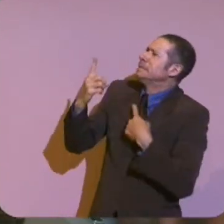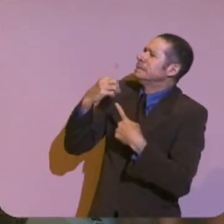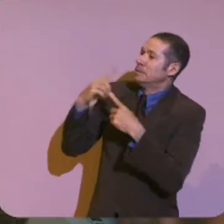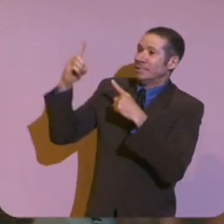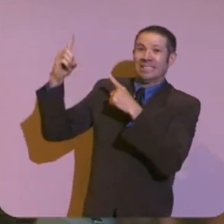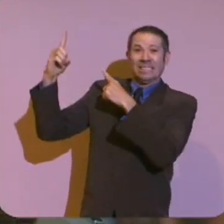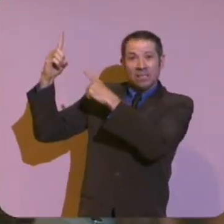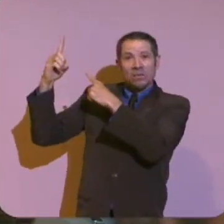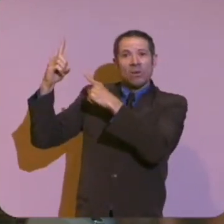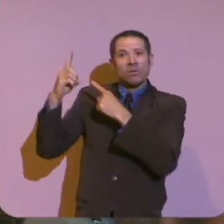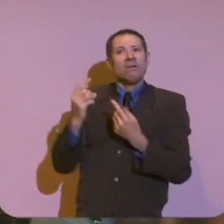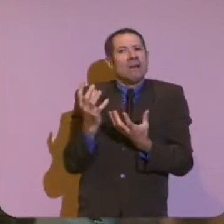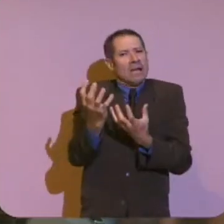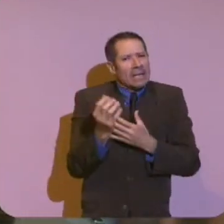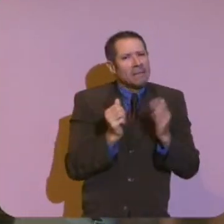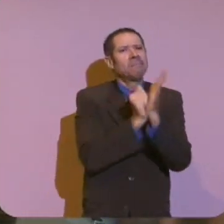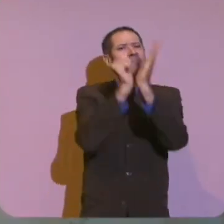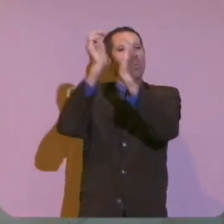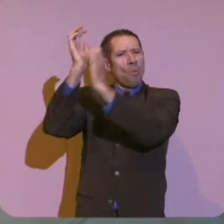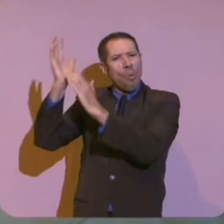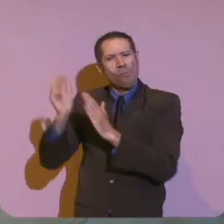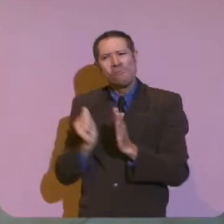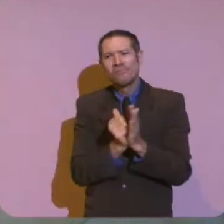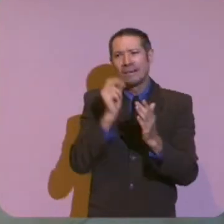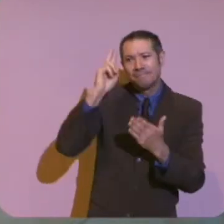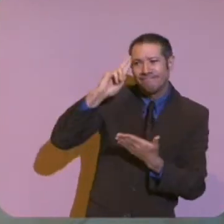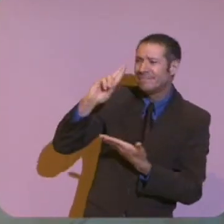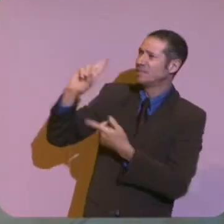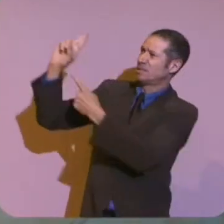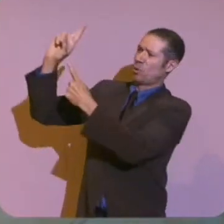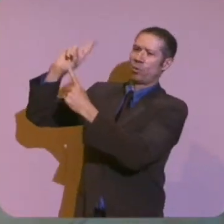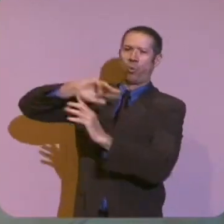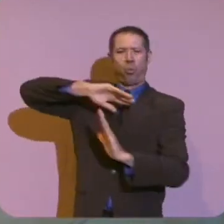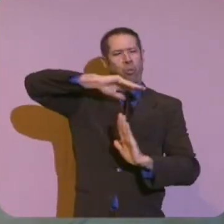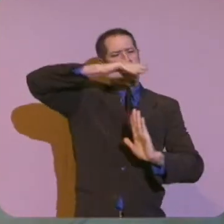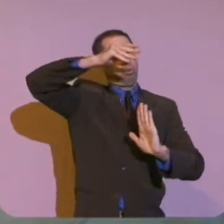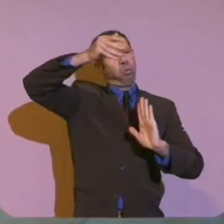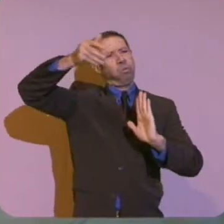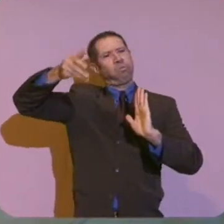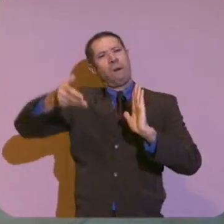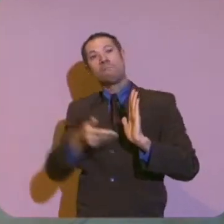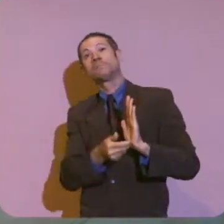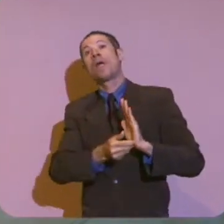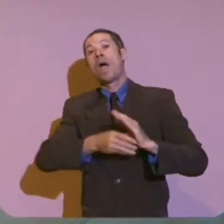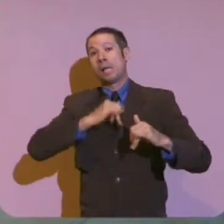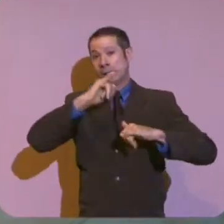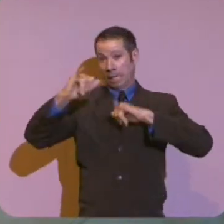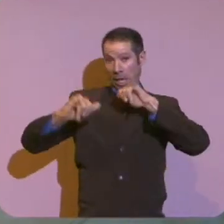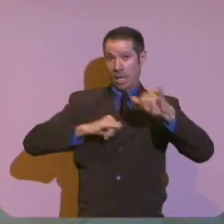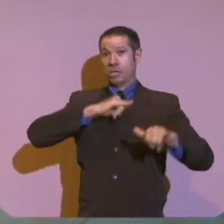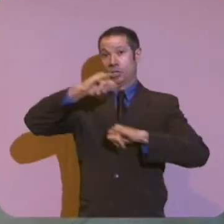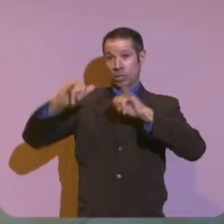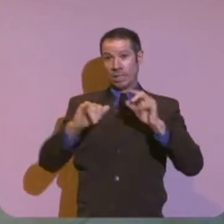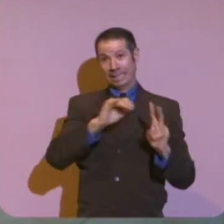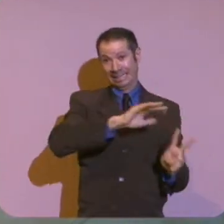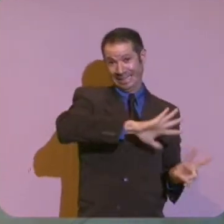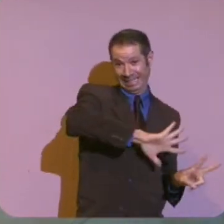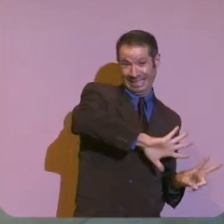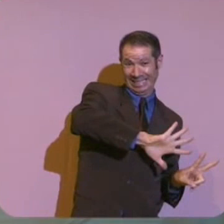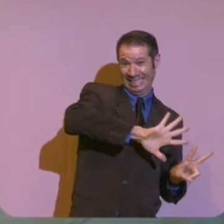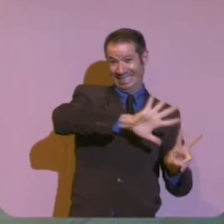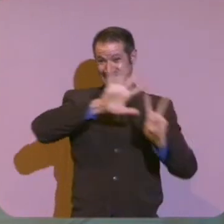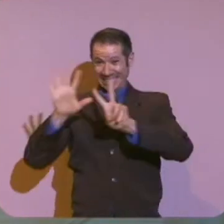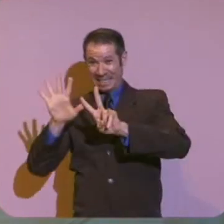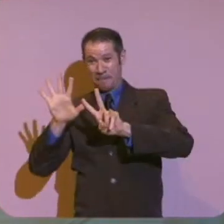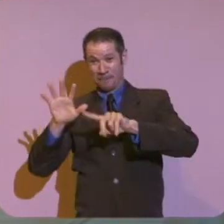aí então a gente quer louvar ao Senhor por tudo isso. Mas eu quero dizer para você que a semana que vem, você já